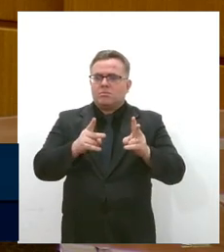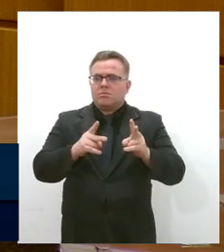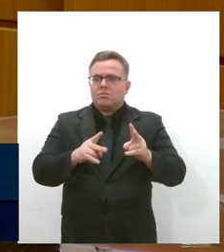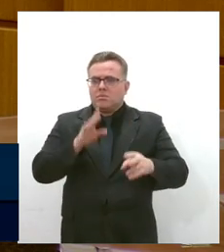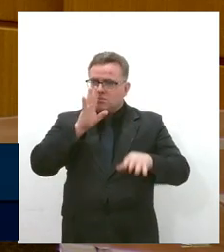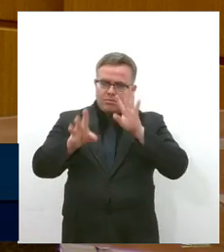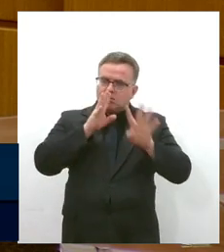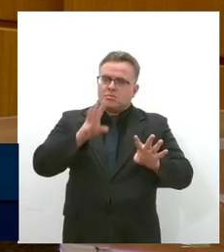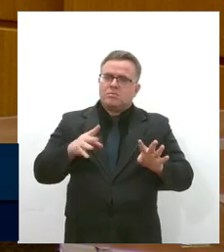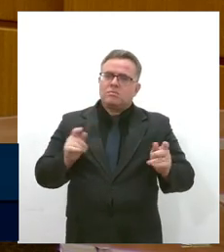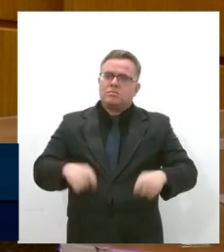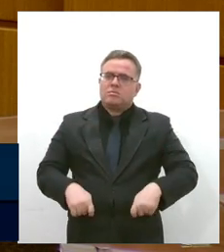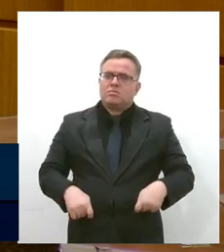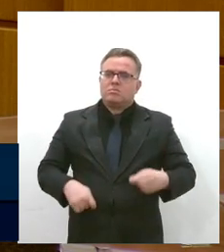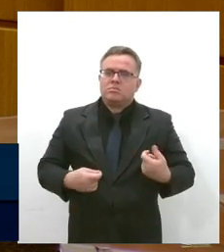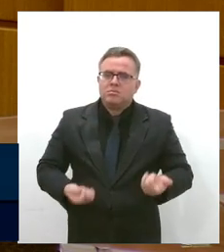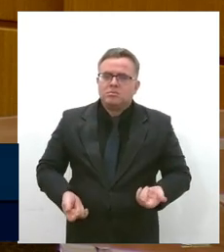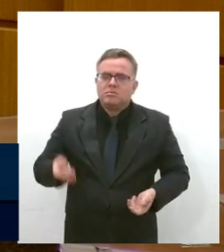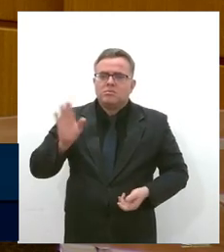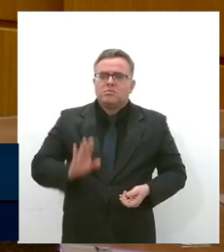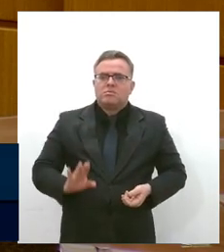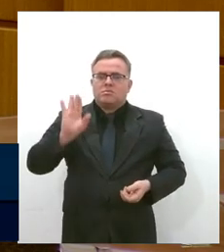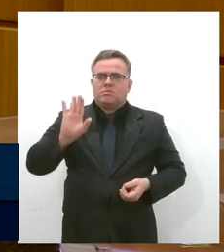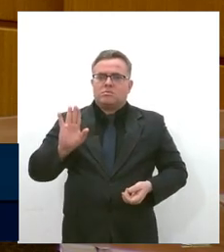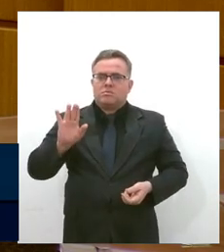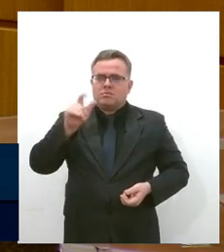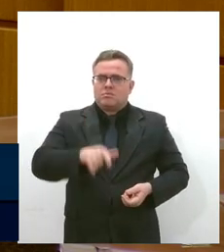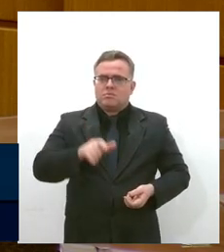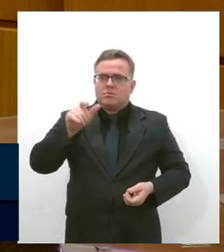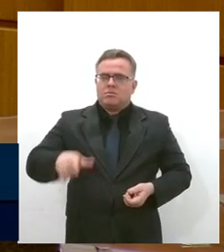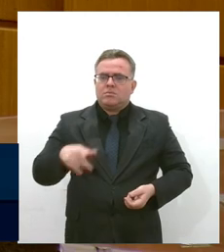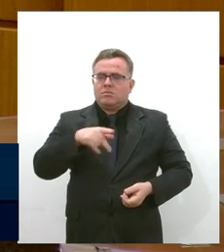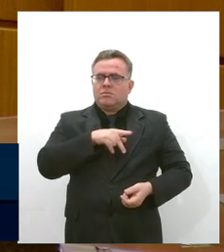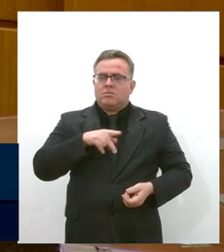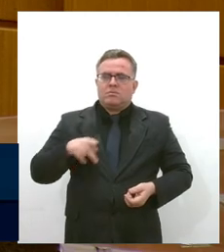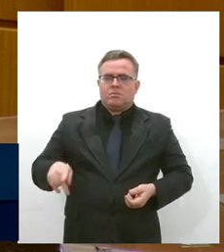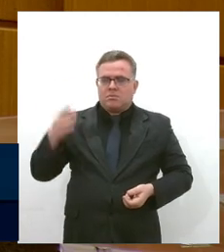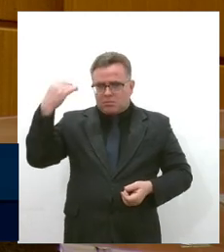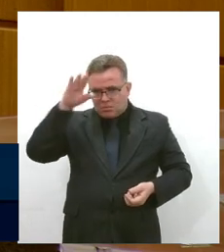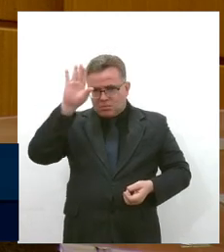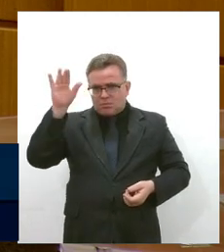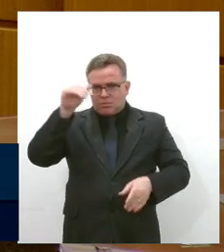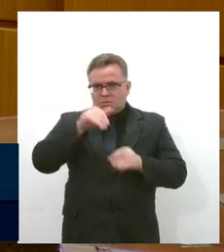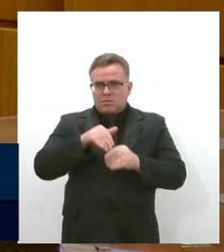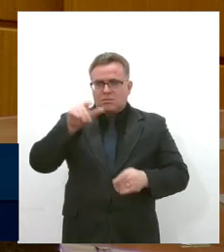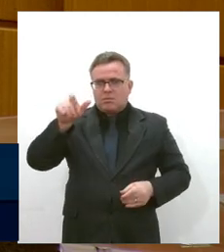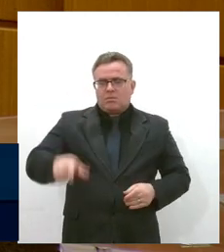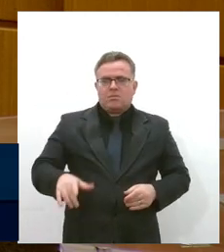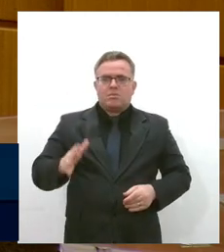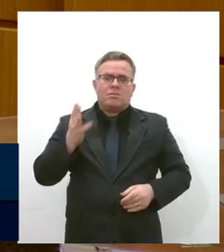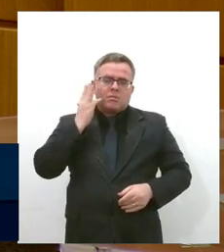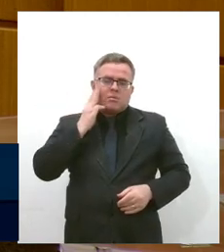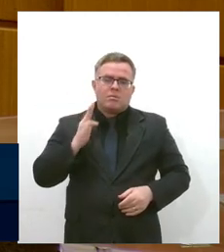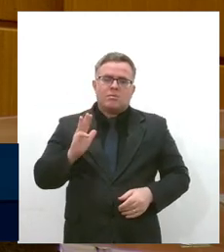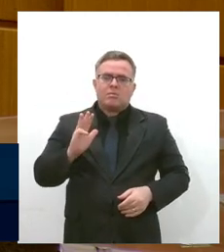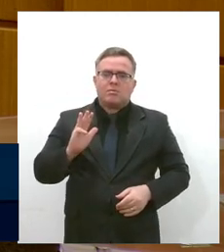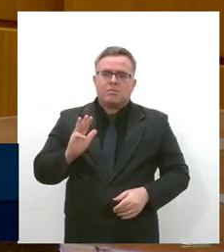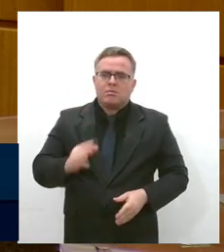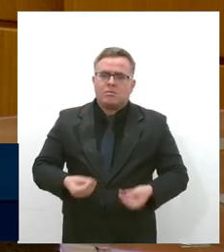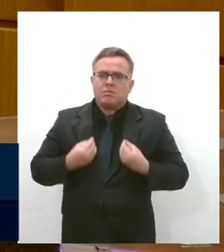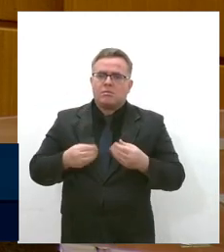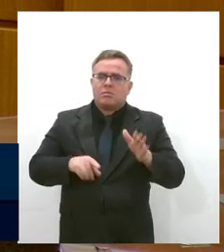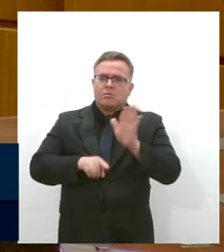candidato, por exemplo, o presidente Jair Bolsonaro, jamais vai votar em Lula, e nem Lula em Bolsonaro. Para que fazer pergunta